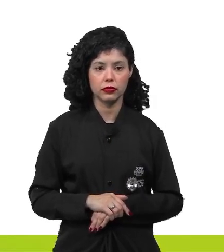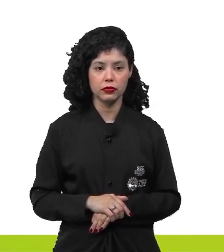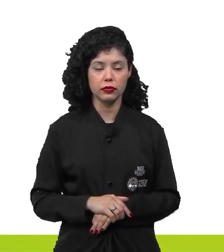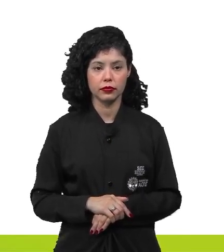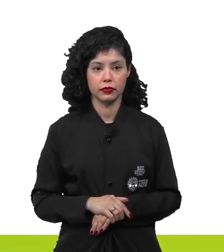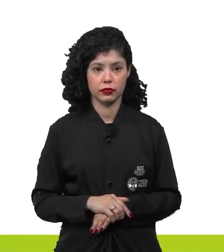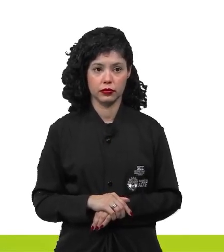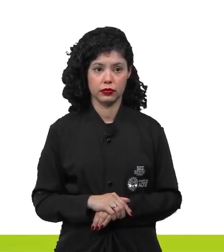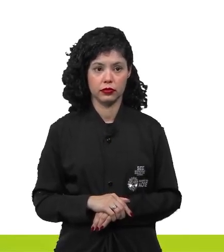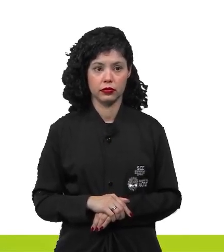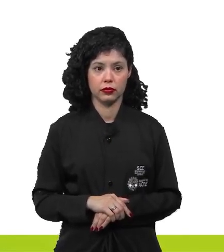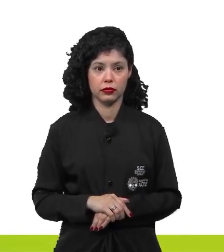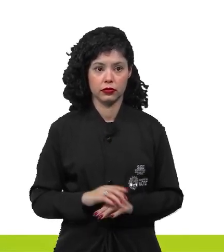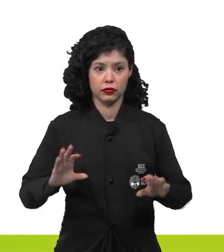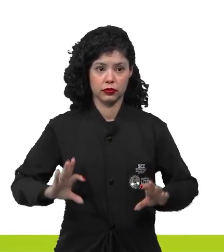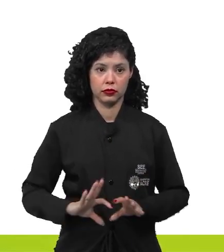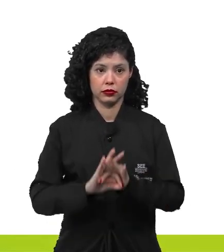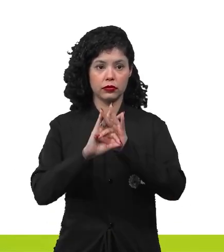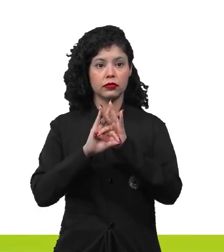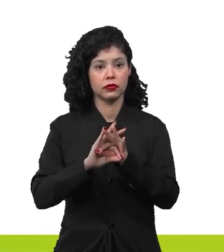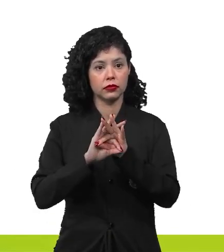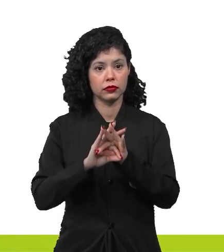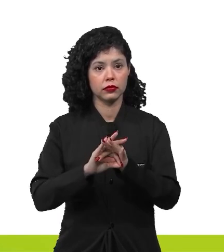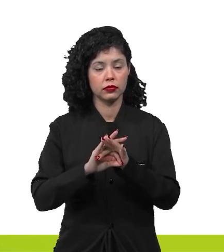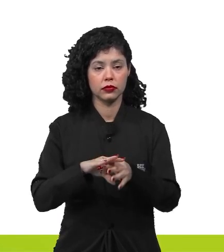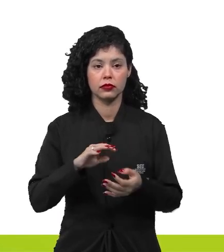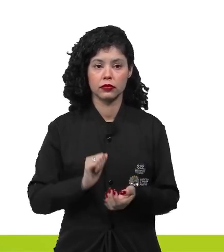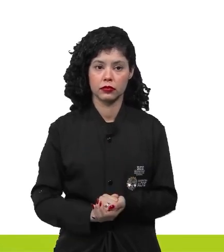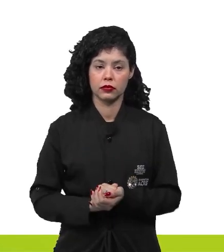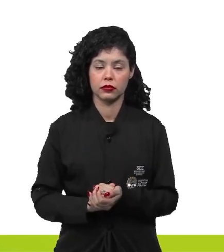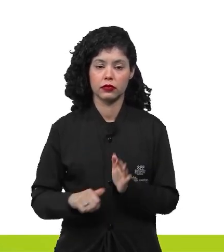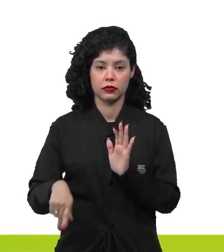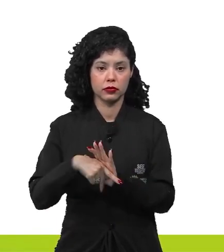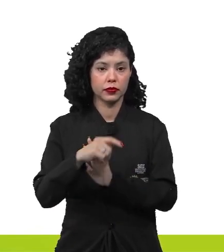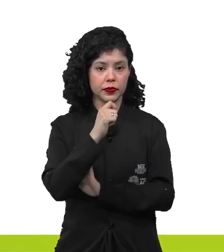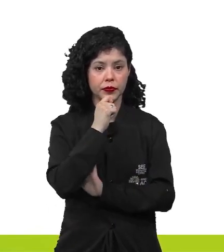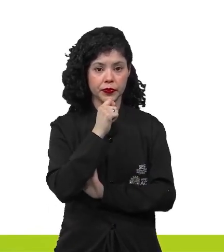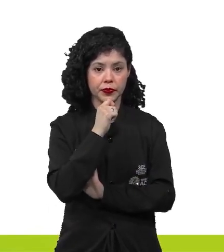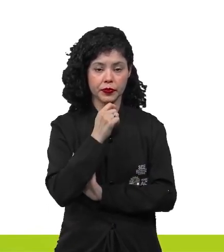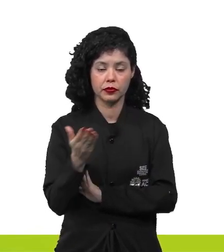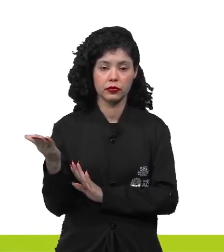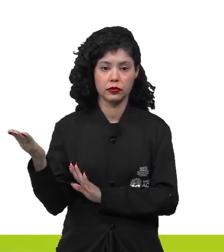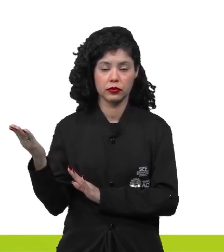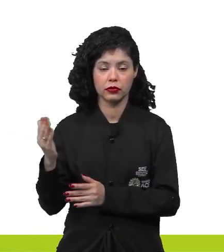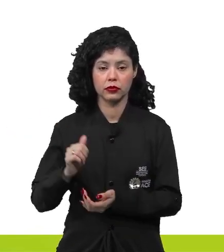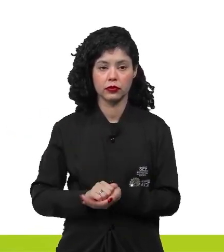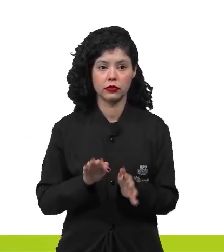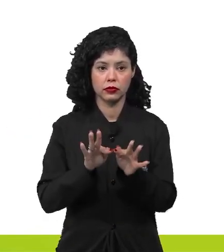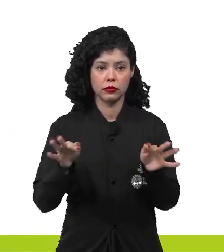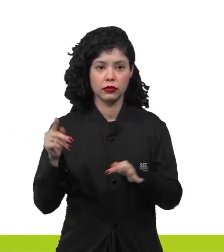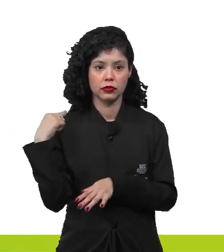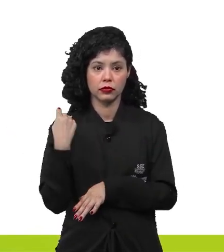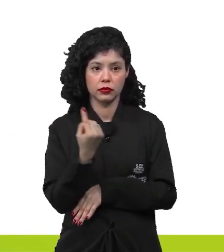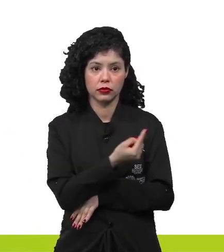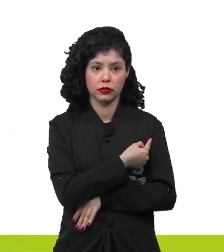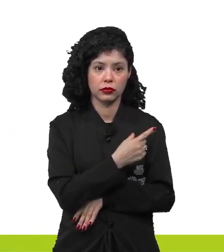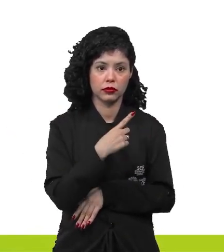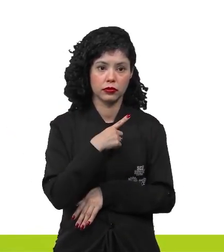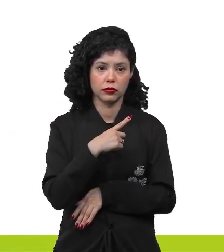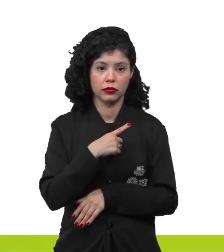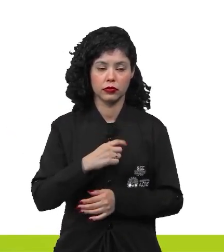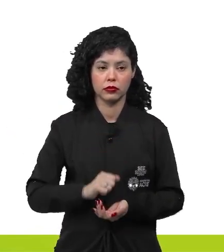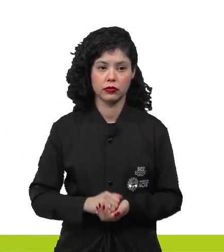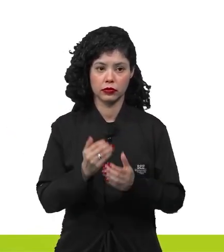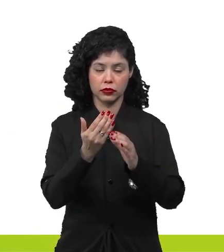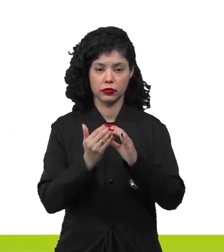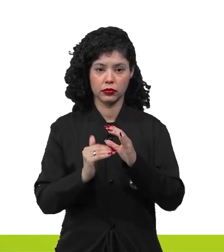Vamos lá. Connect and share with people in your life. Essa é a frase que nós temos aqui